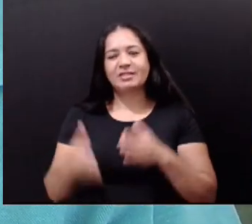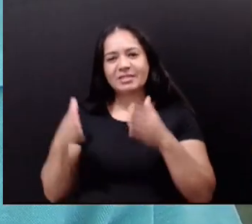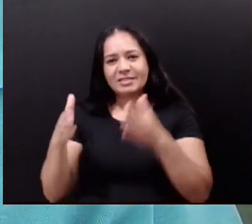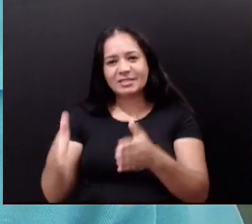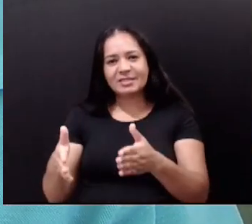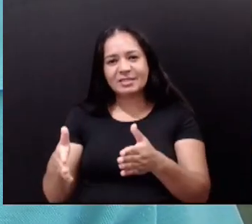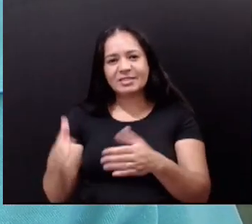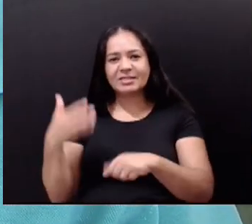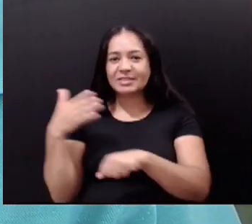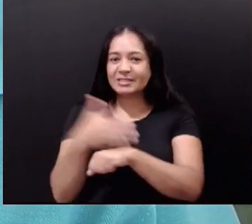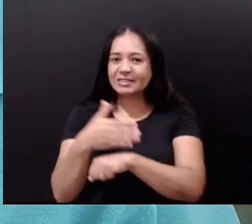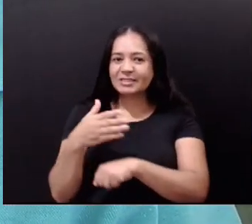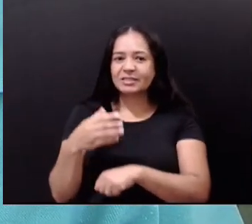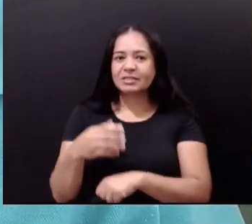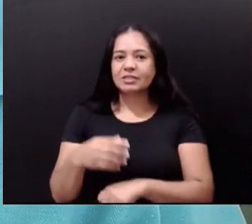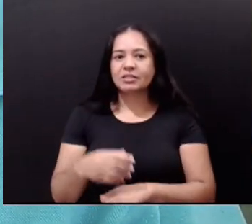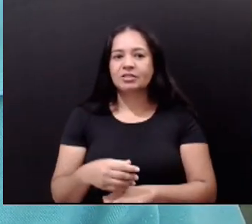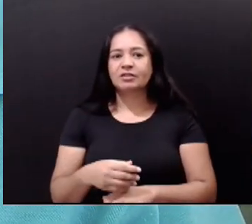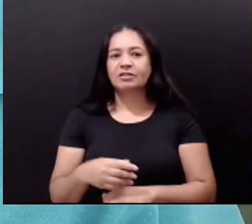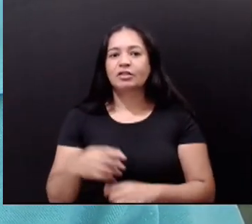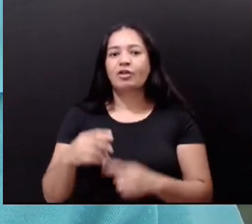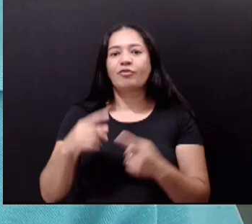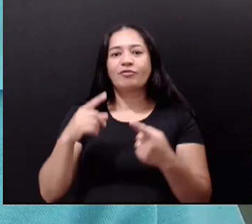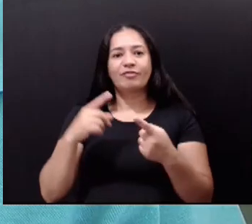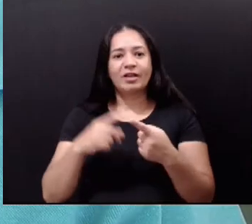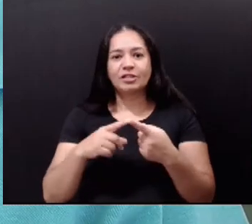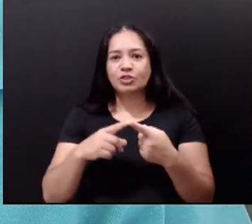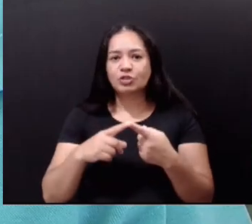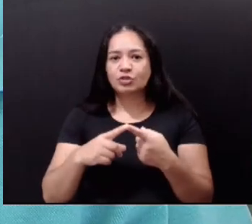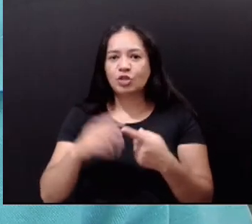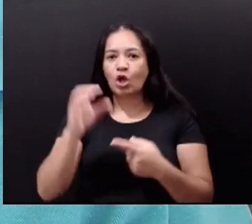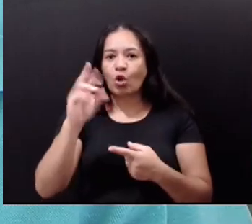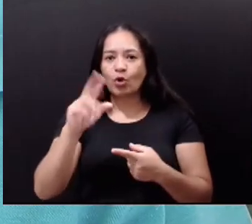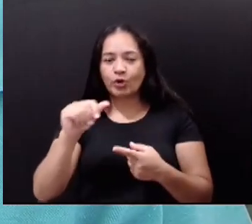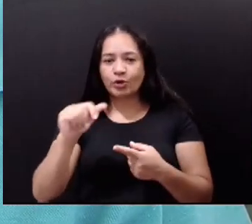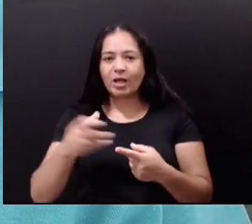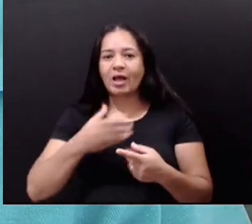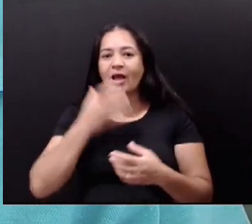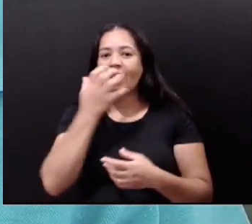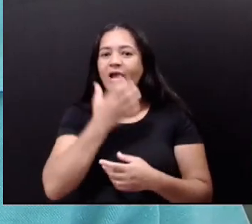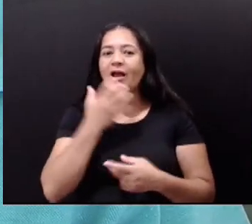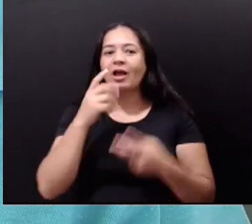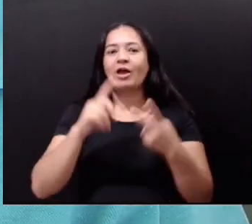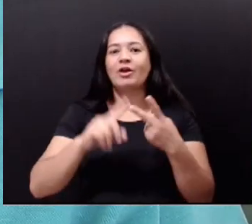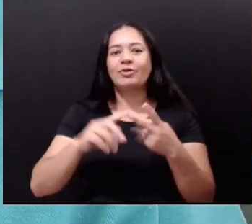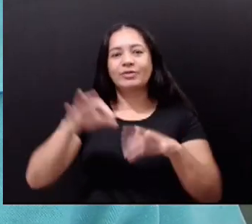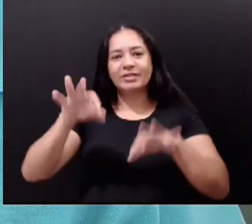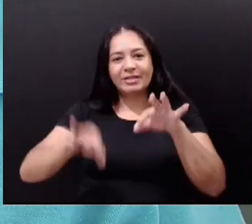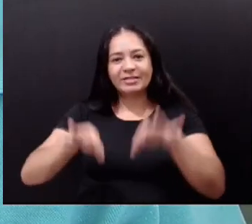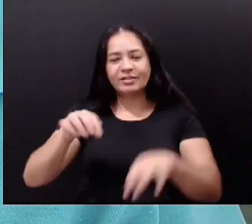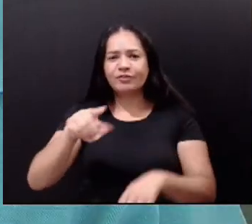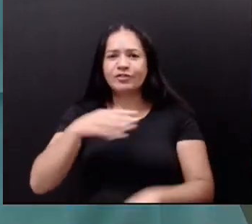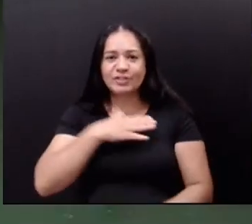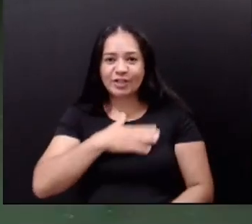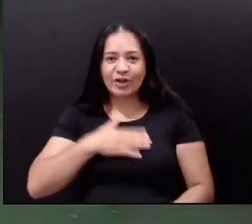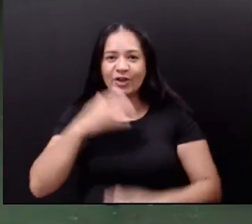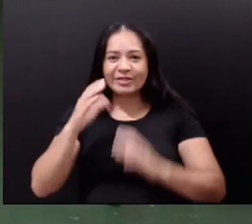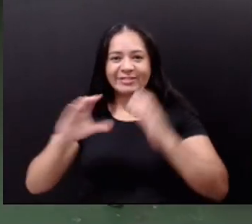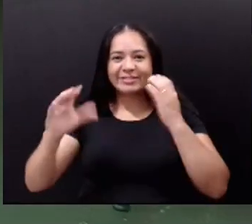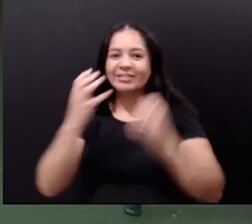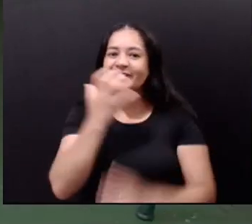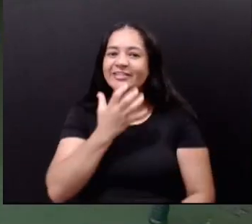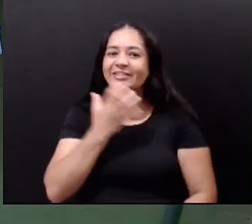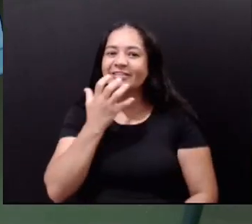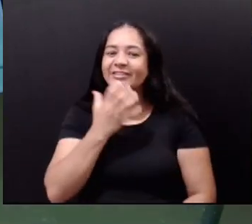faço coral e artesanato 2 vezes a semana, quarta e sexta. E você gosta de cantar? Gosto.